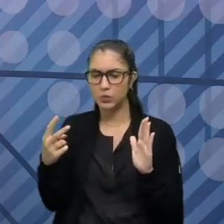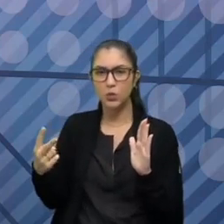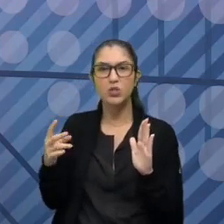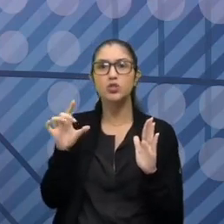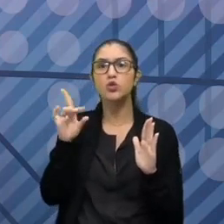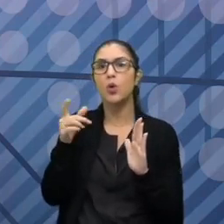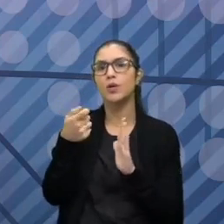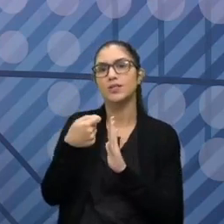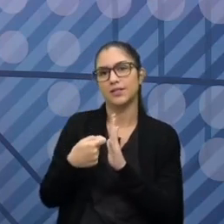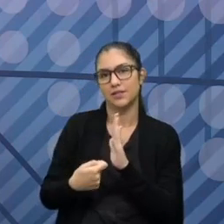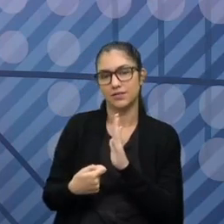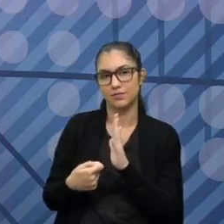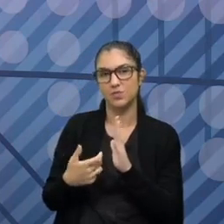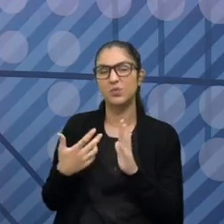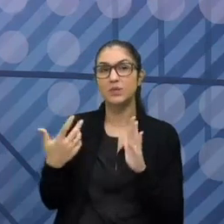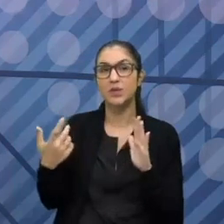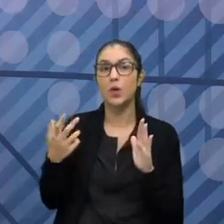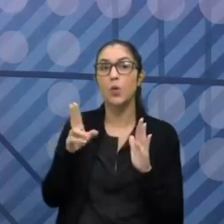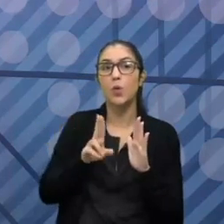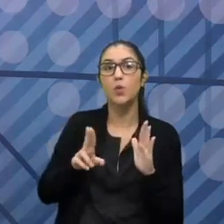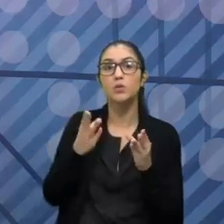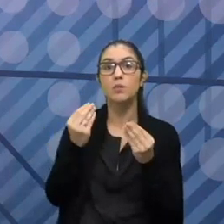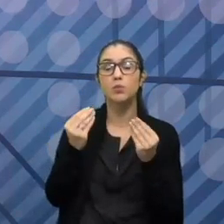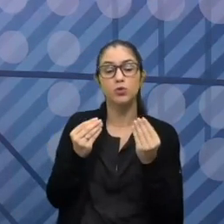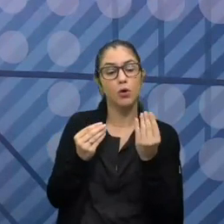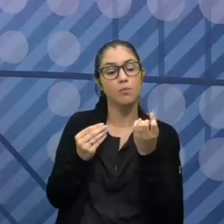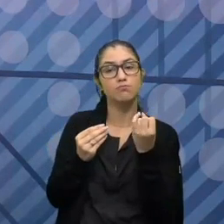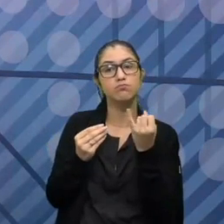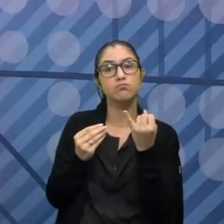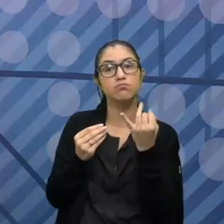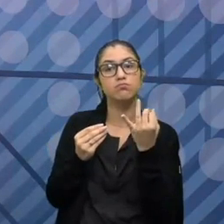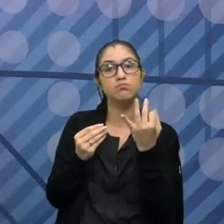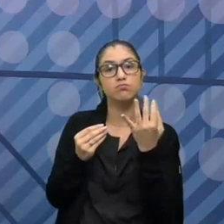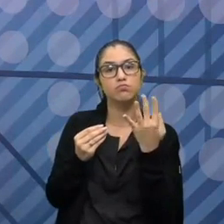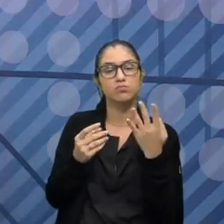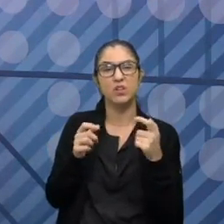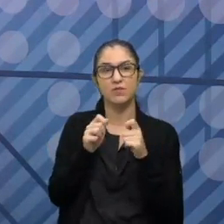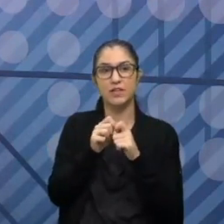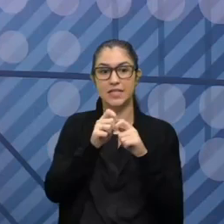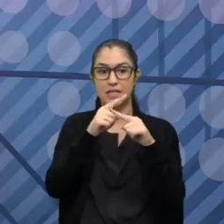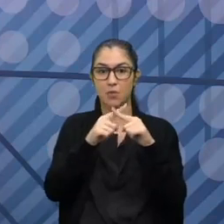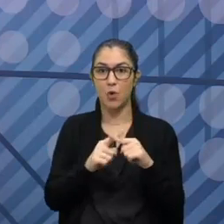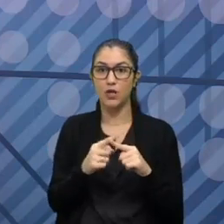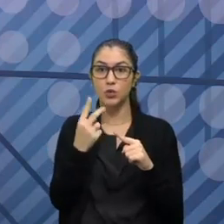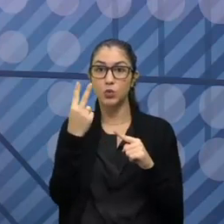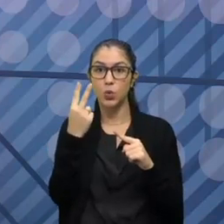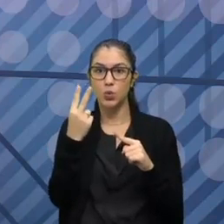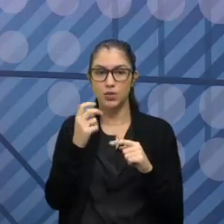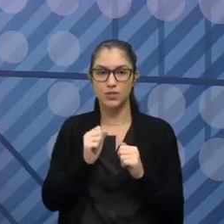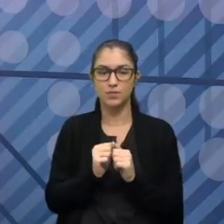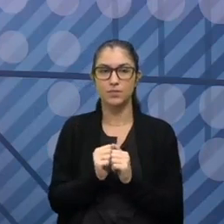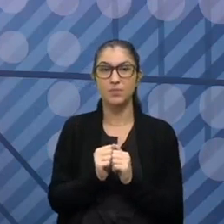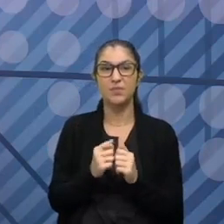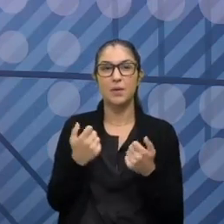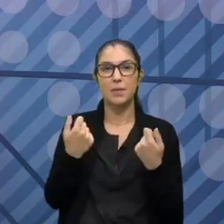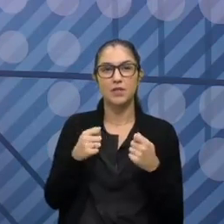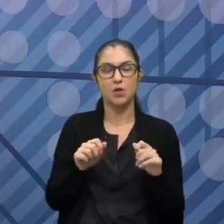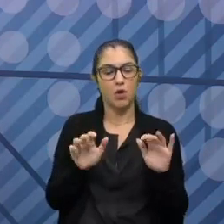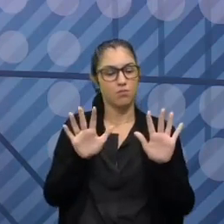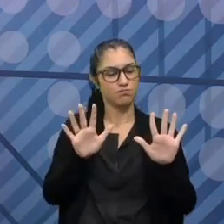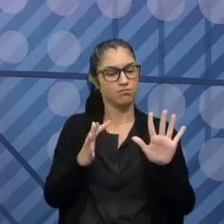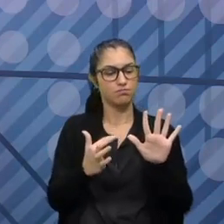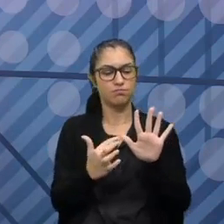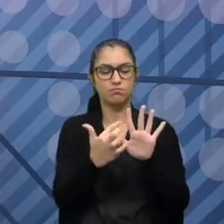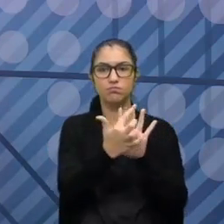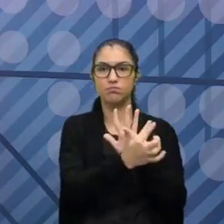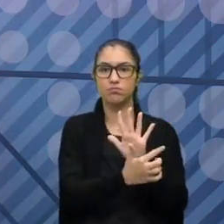só na escrita. Então, a gente usa bastante as mãos. Então, por exemplo, se eu vou fazer a tabuada do 2 com eles, eu tenho que colocar tudo